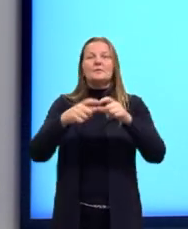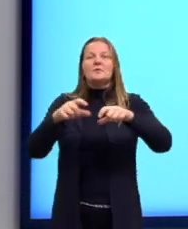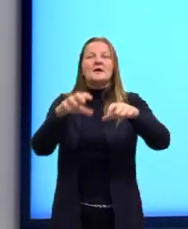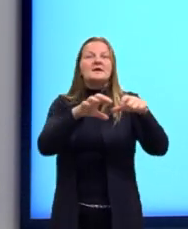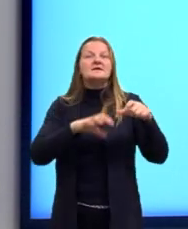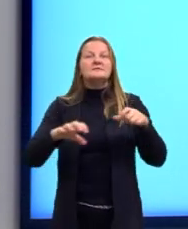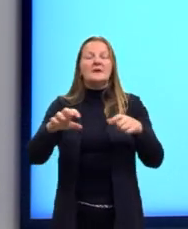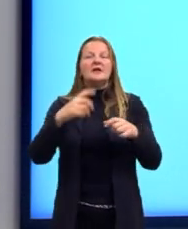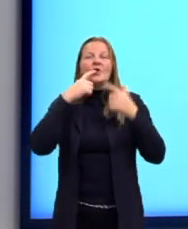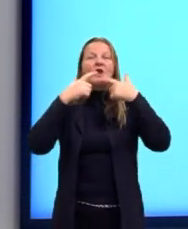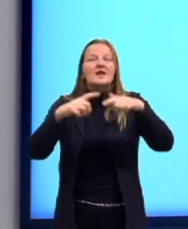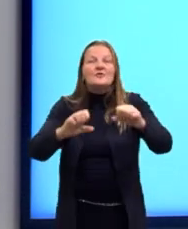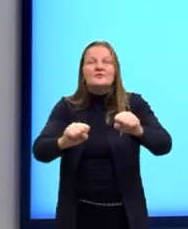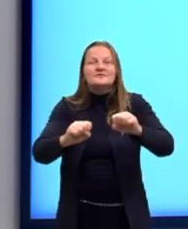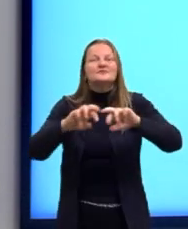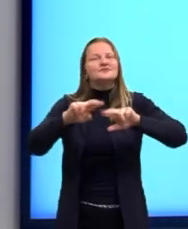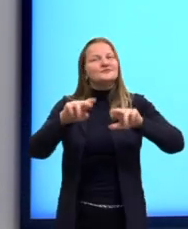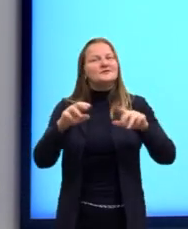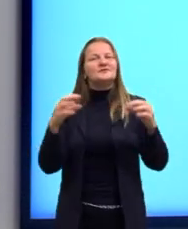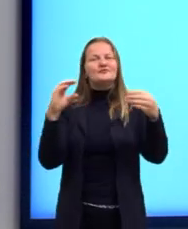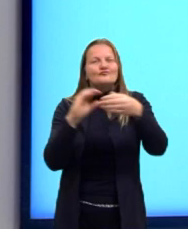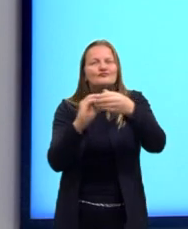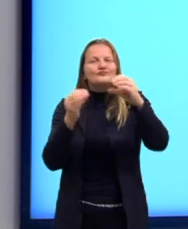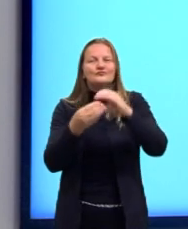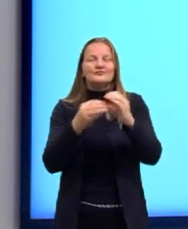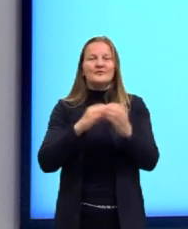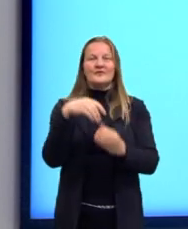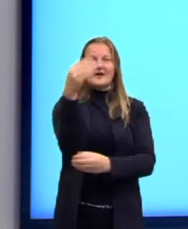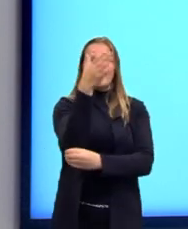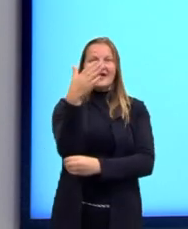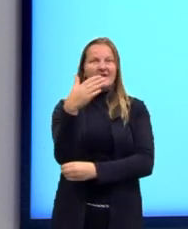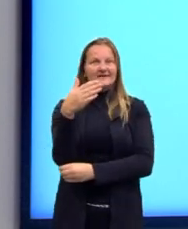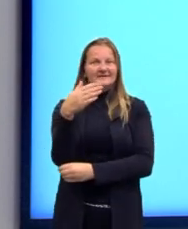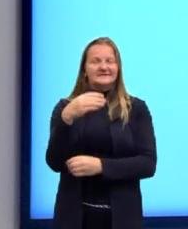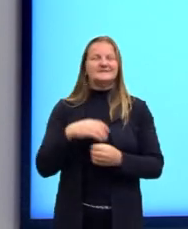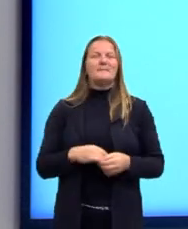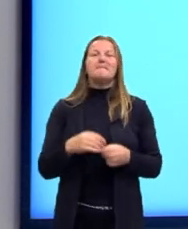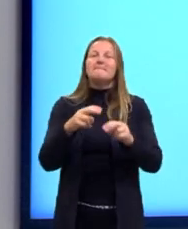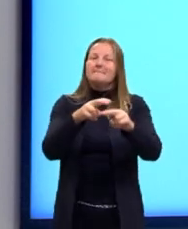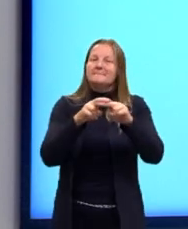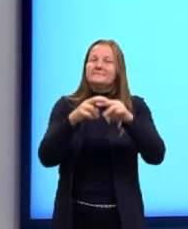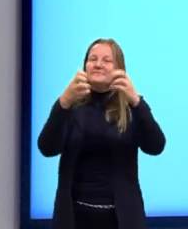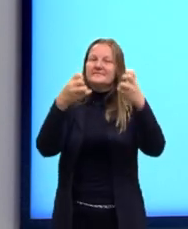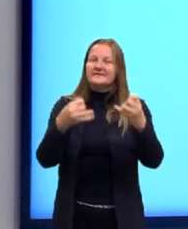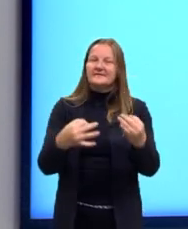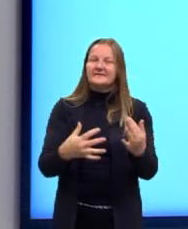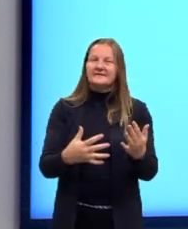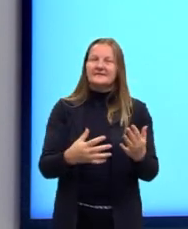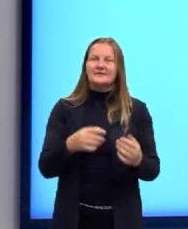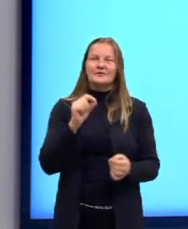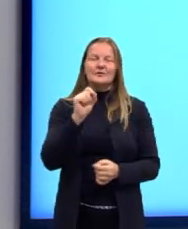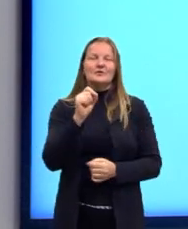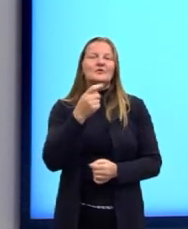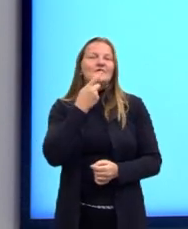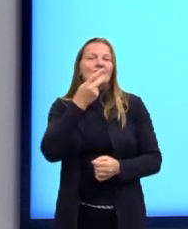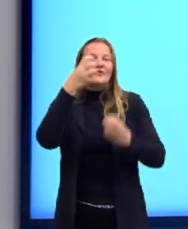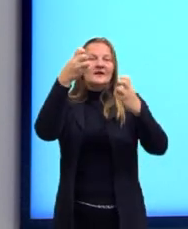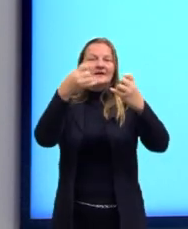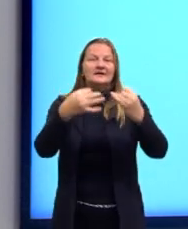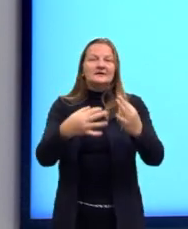linguístico para compor essa bandeira ali do Brasil e portanto a gente vai trazer o que a gente vai chamar